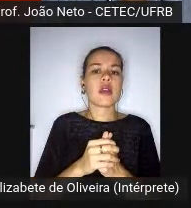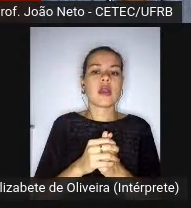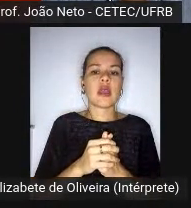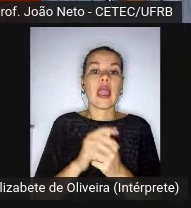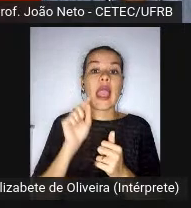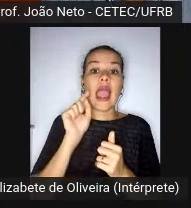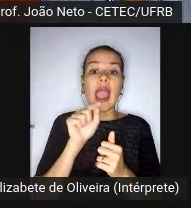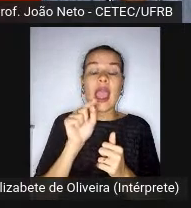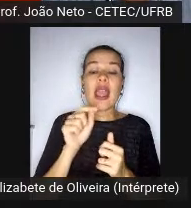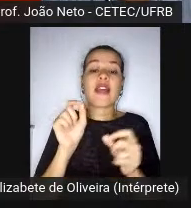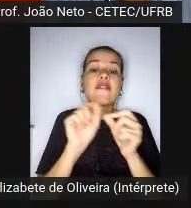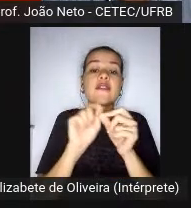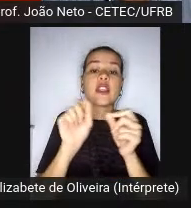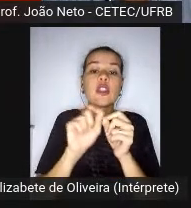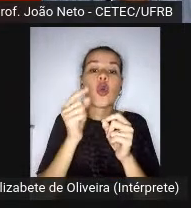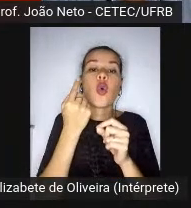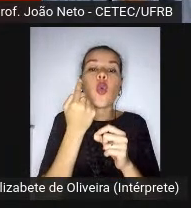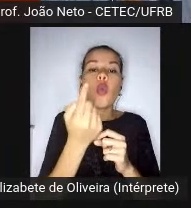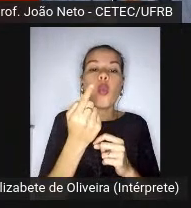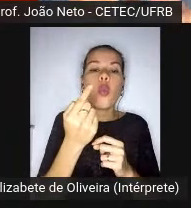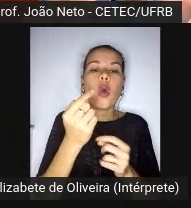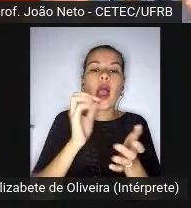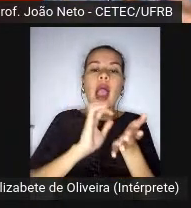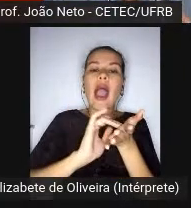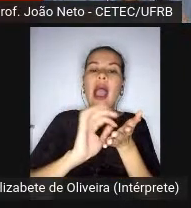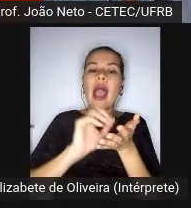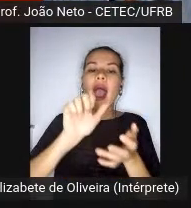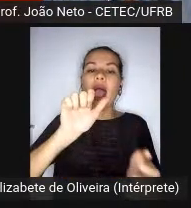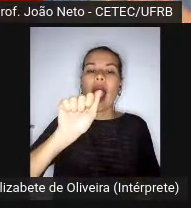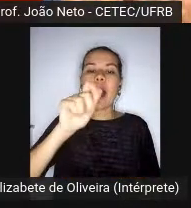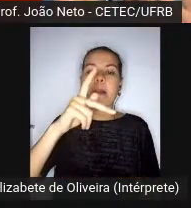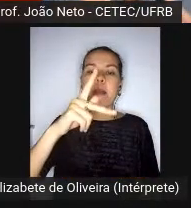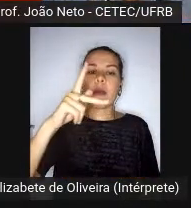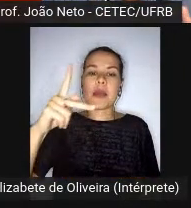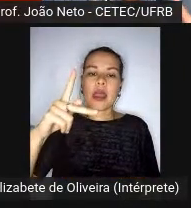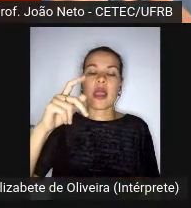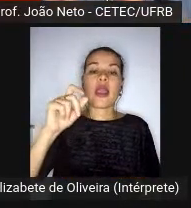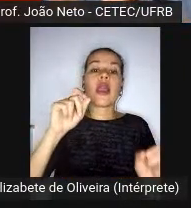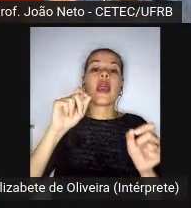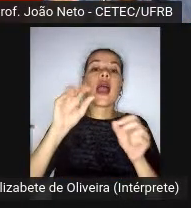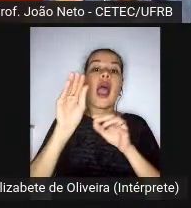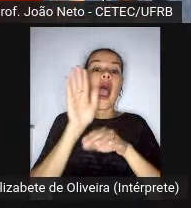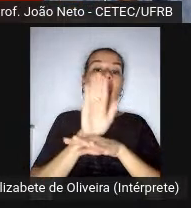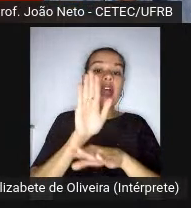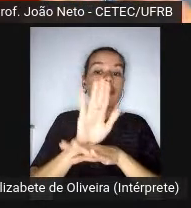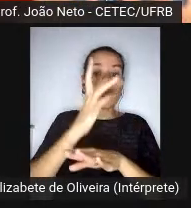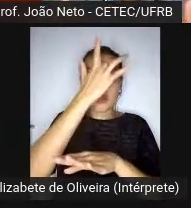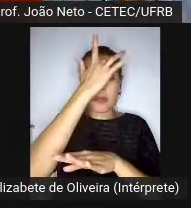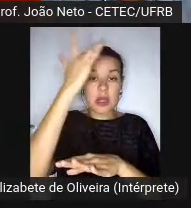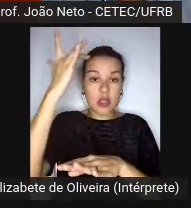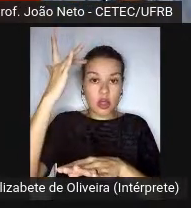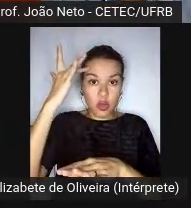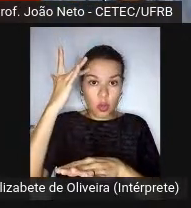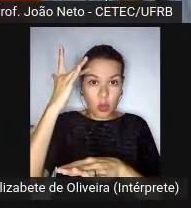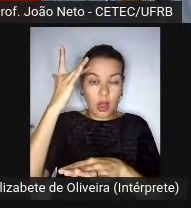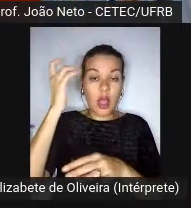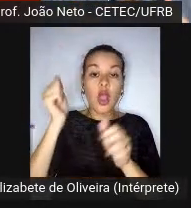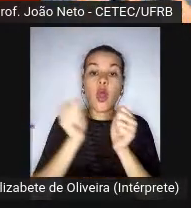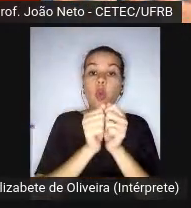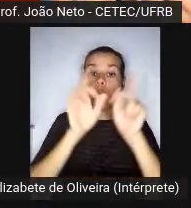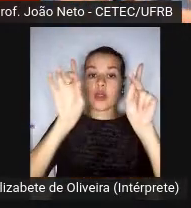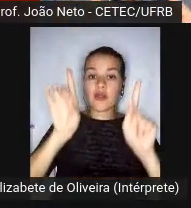e que auxilia profissionais autônomos então a gente pretende incluir pessoas com deficiência no mercado de